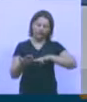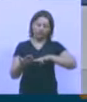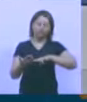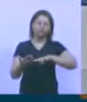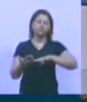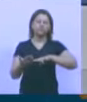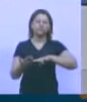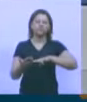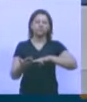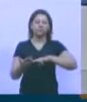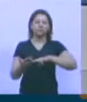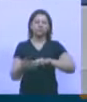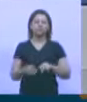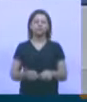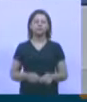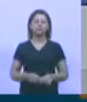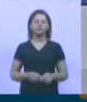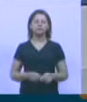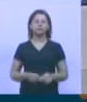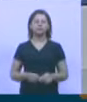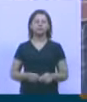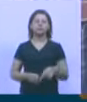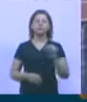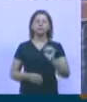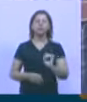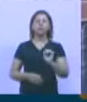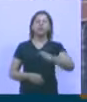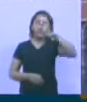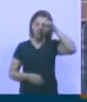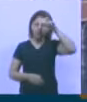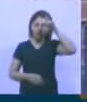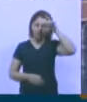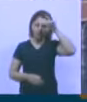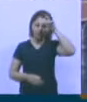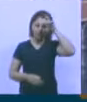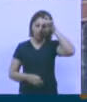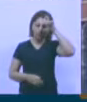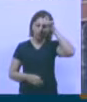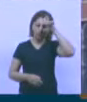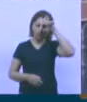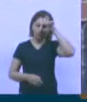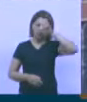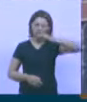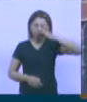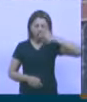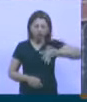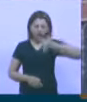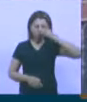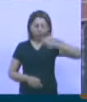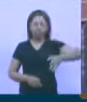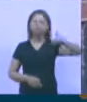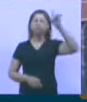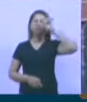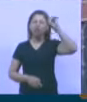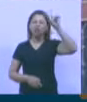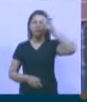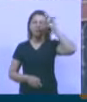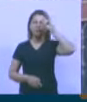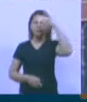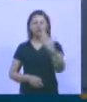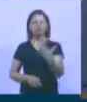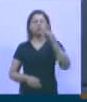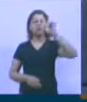us day and night before God. Que Satanás, a gente lê que Satanás nos acusa dia e noite diante de